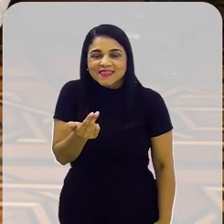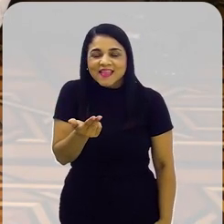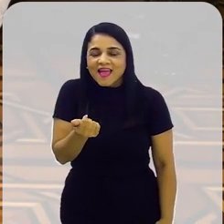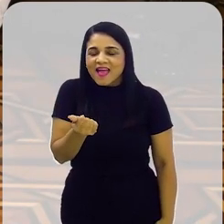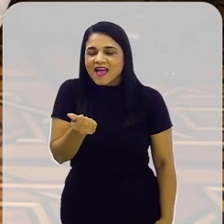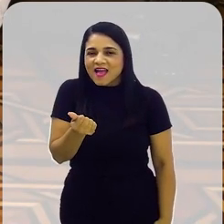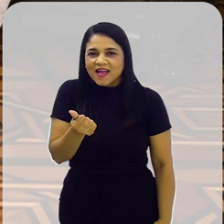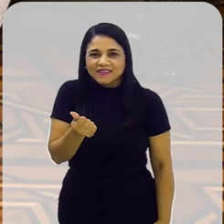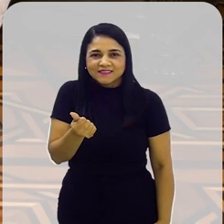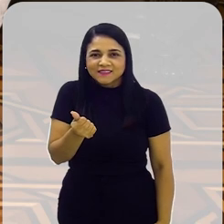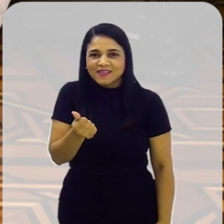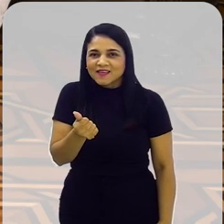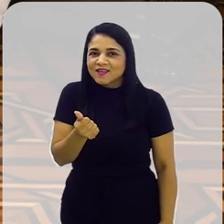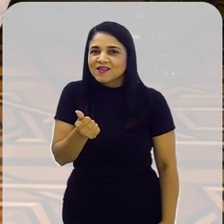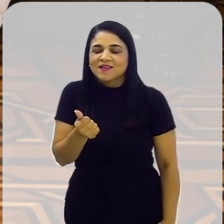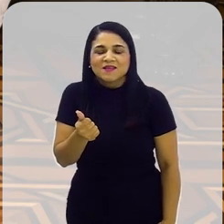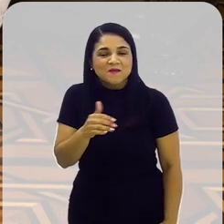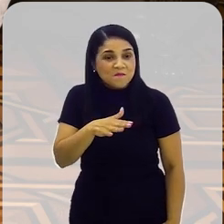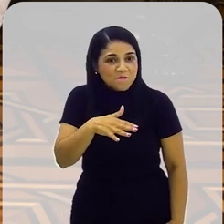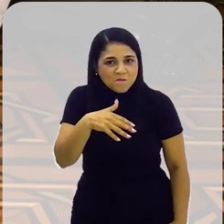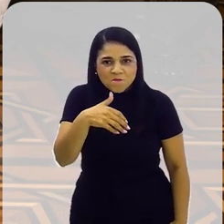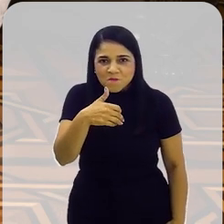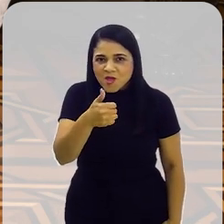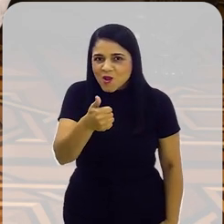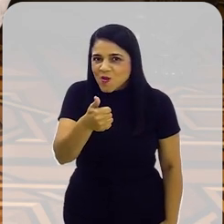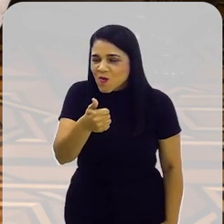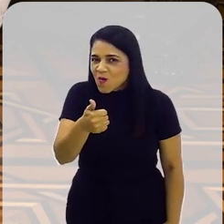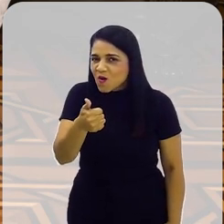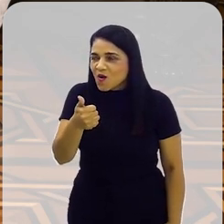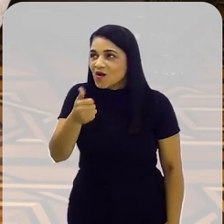nada melhor. Não há nada,